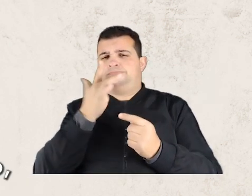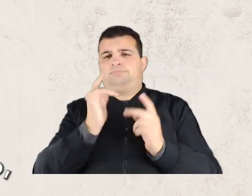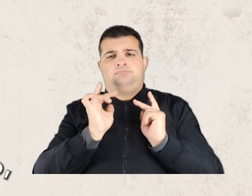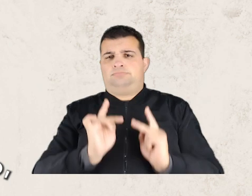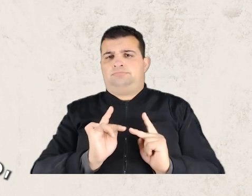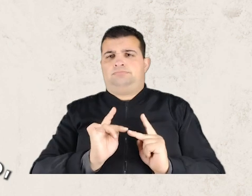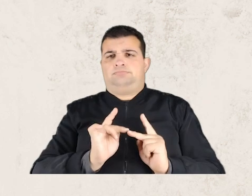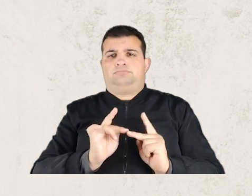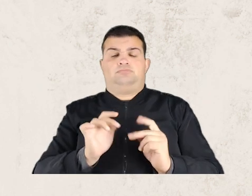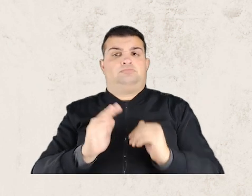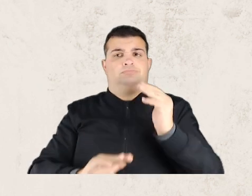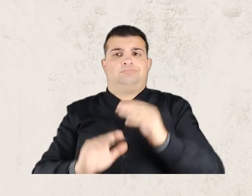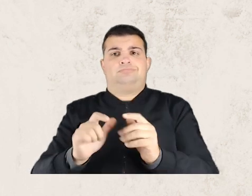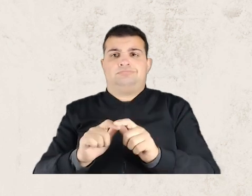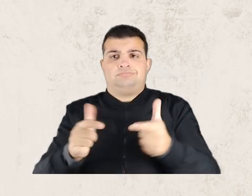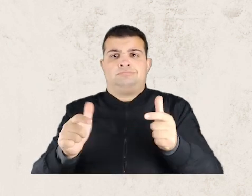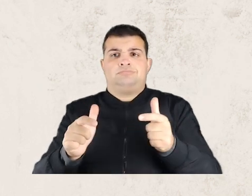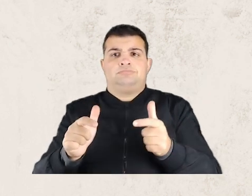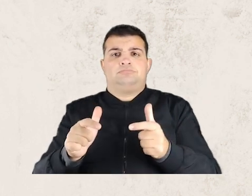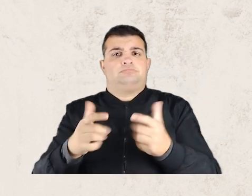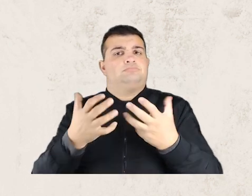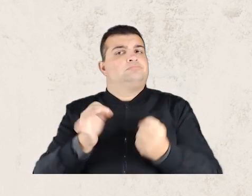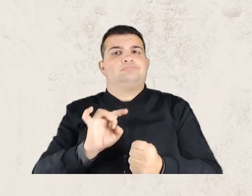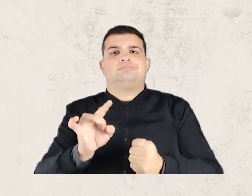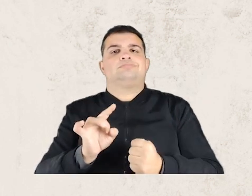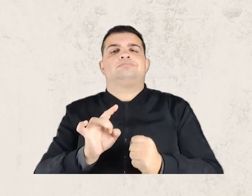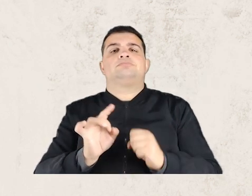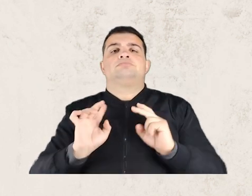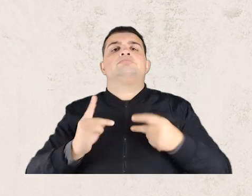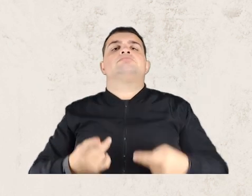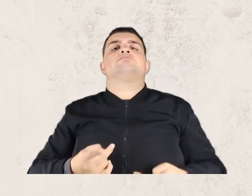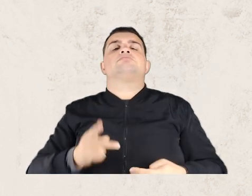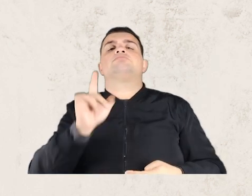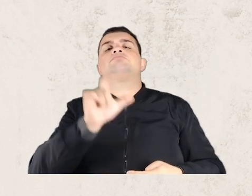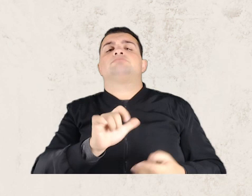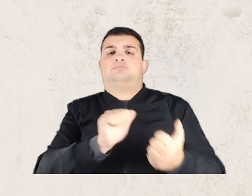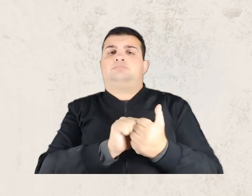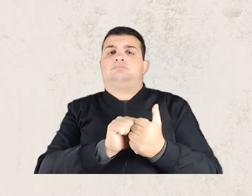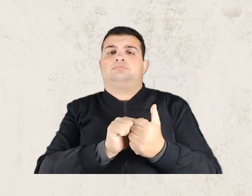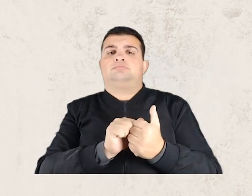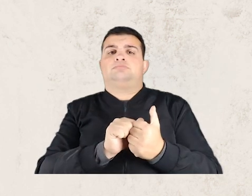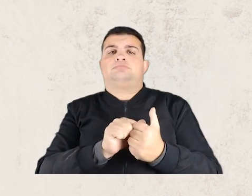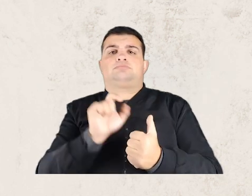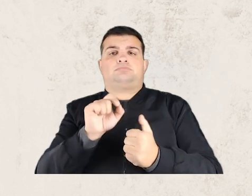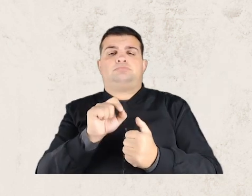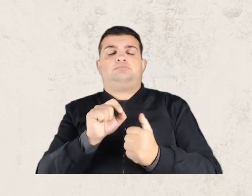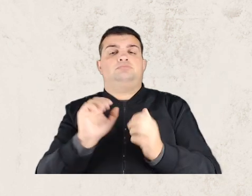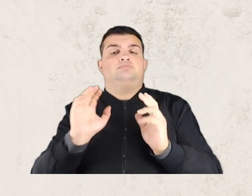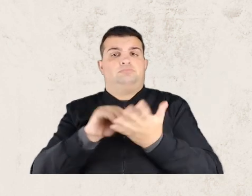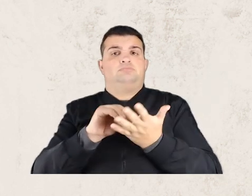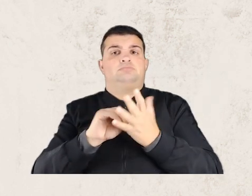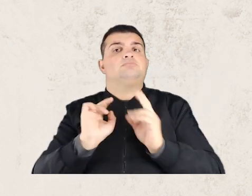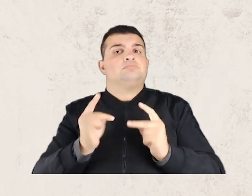a centralização, a manutenção de uma humanidade colada à branquitude.